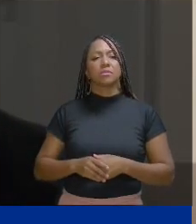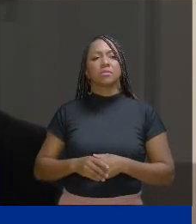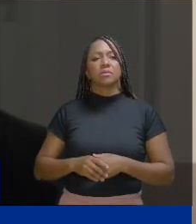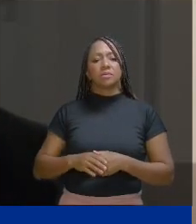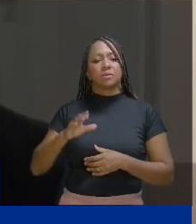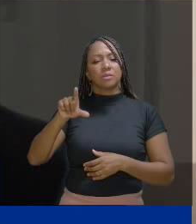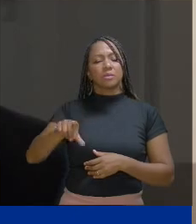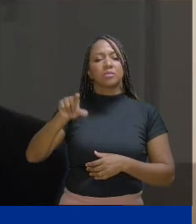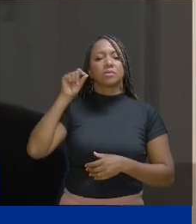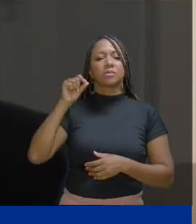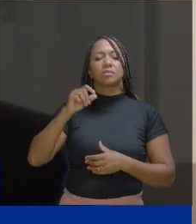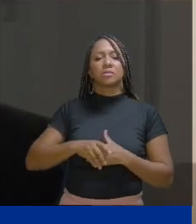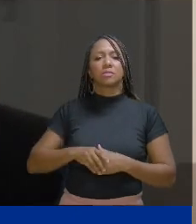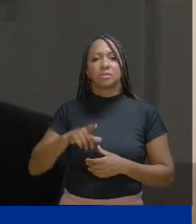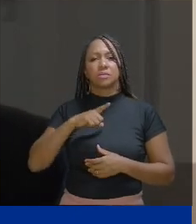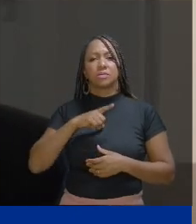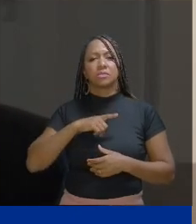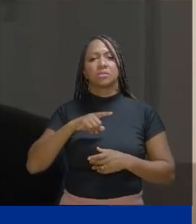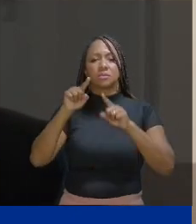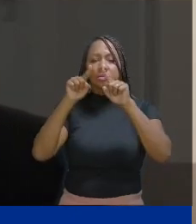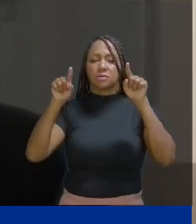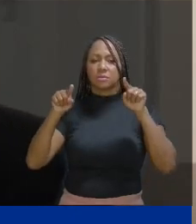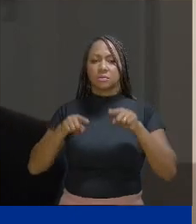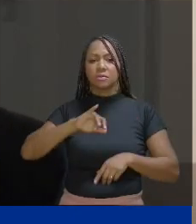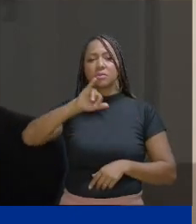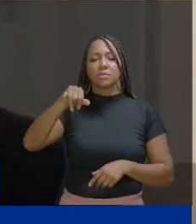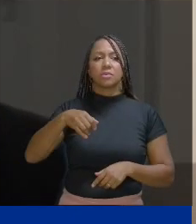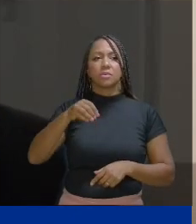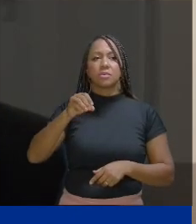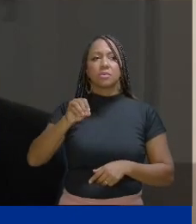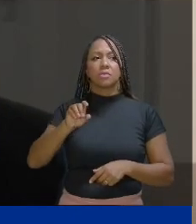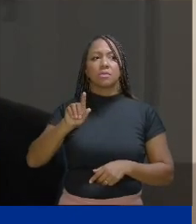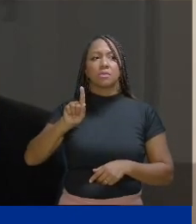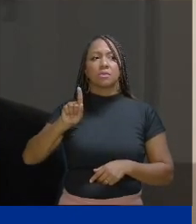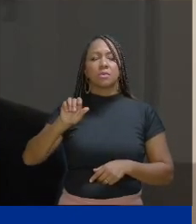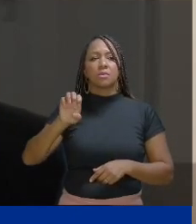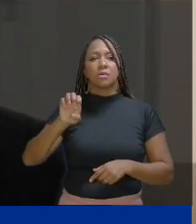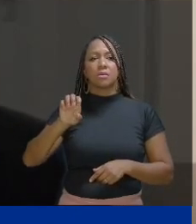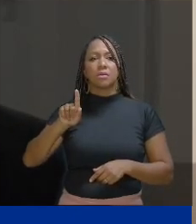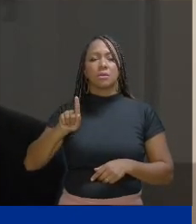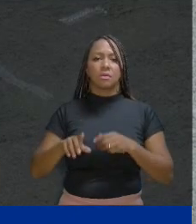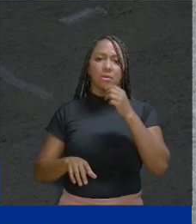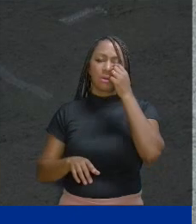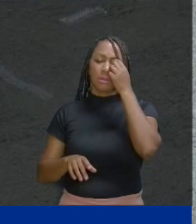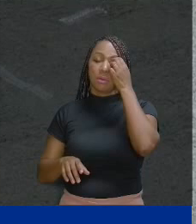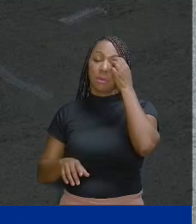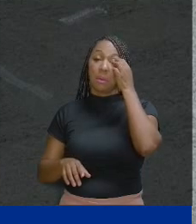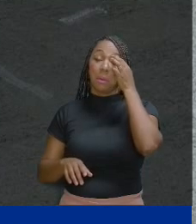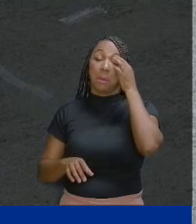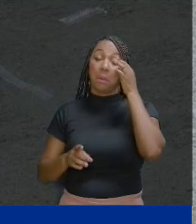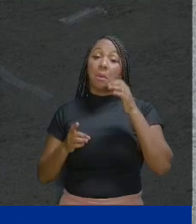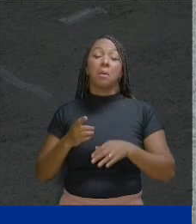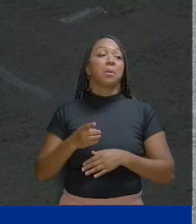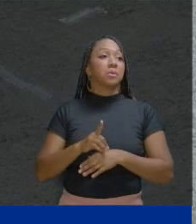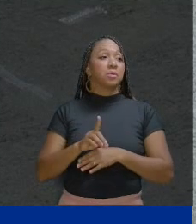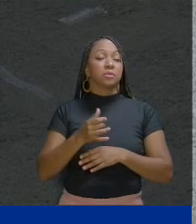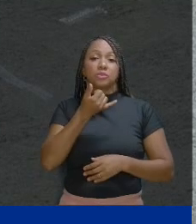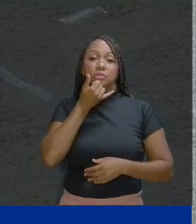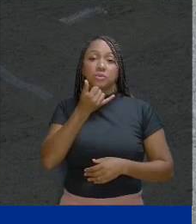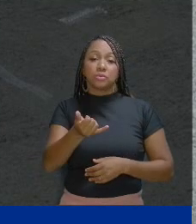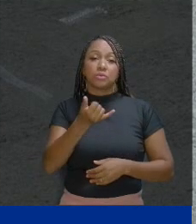se tiver um santinho do Jorge aí, fala para o pessoal segurar. Doutora Marilda, eu peço... Doutora Marilda, eu vou